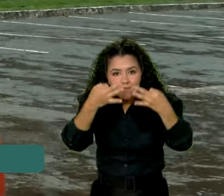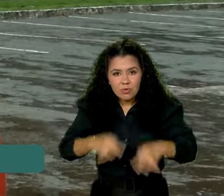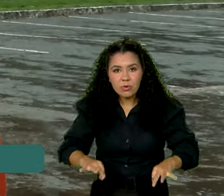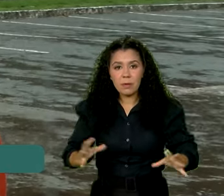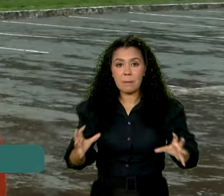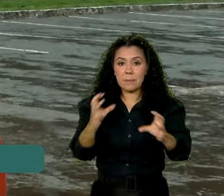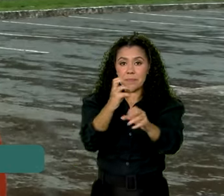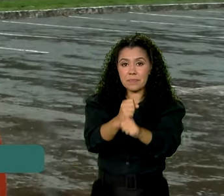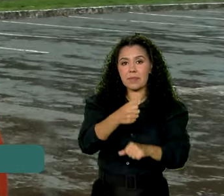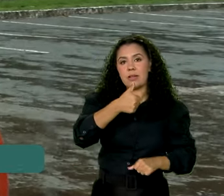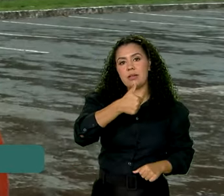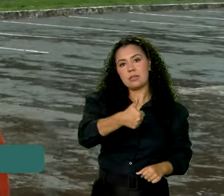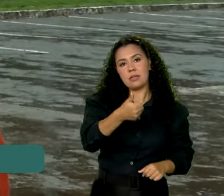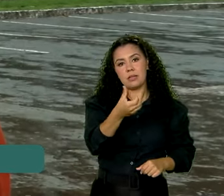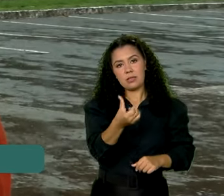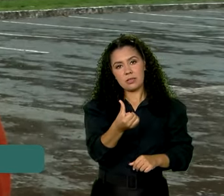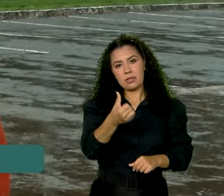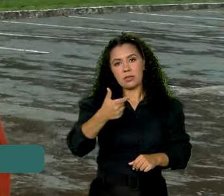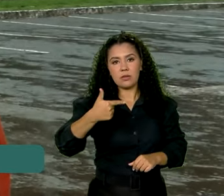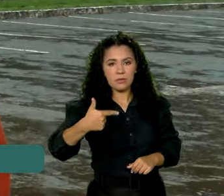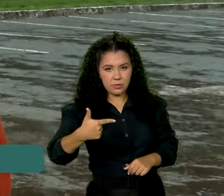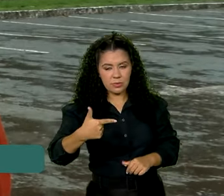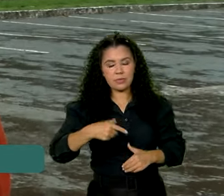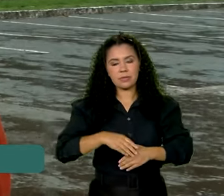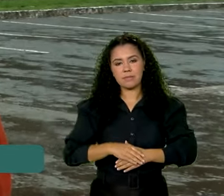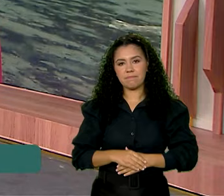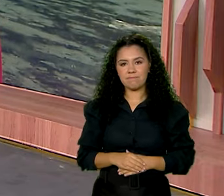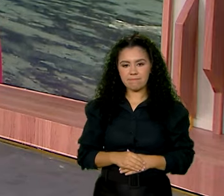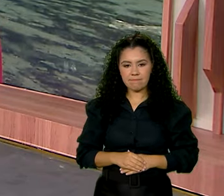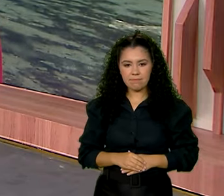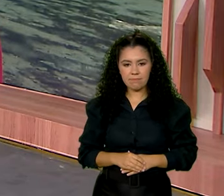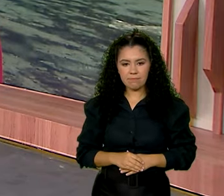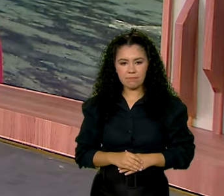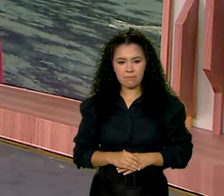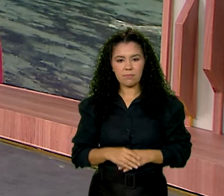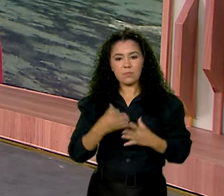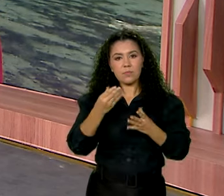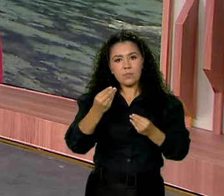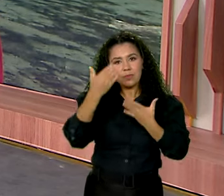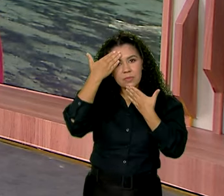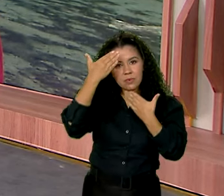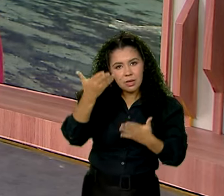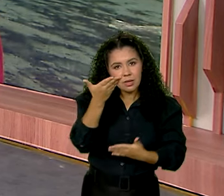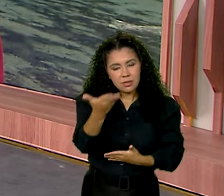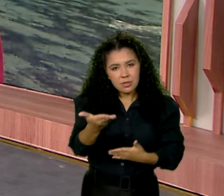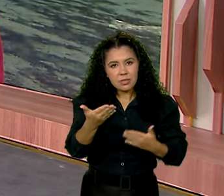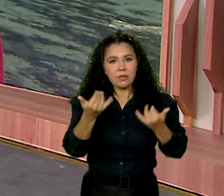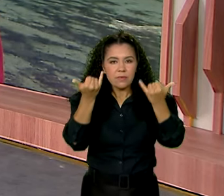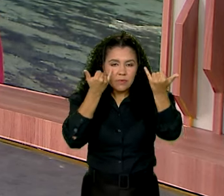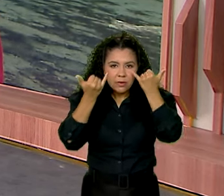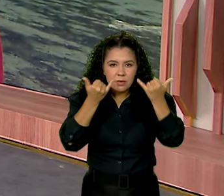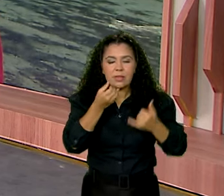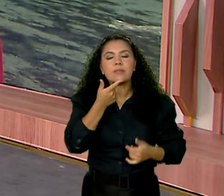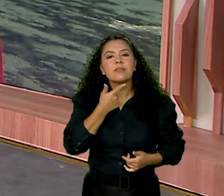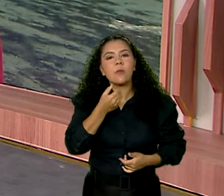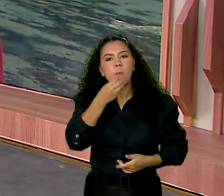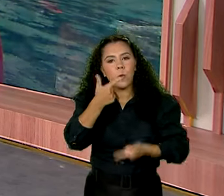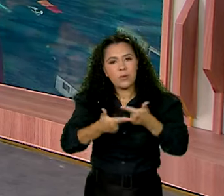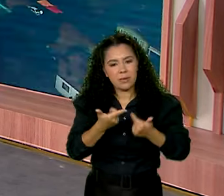em 162. Vanessa, eu volto com você. Obrigada, Luciana. Bom trabalho para você aí em Porto